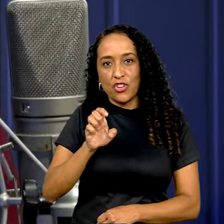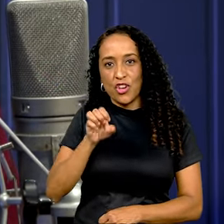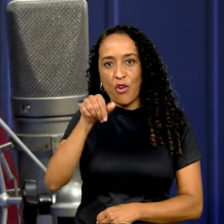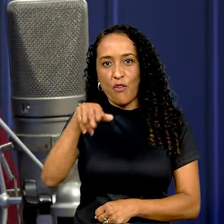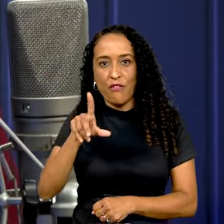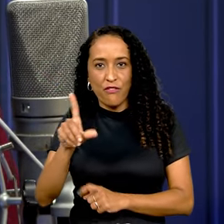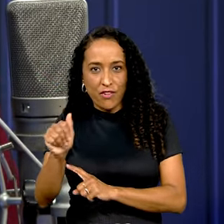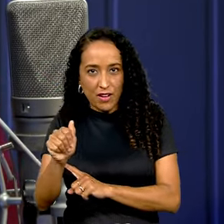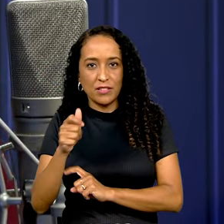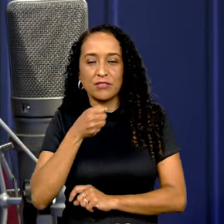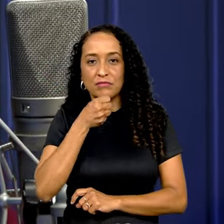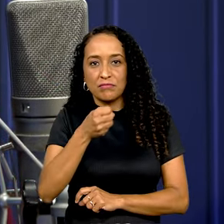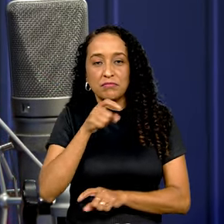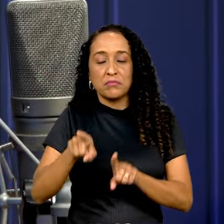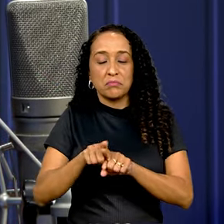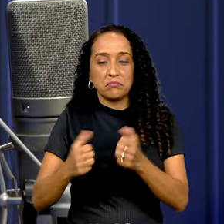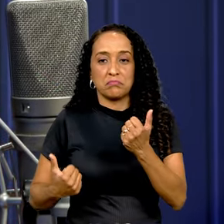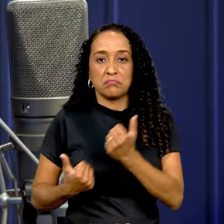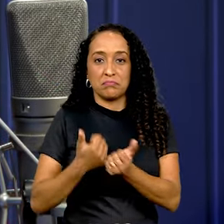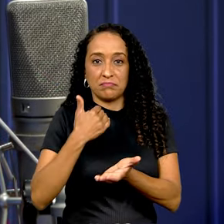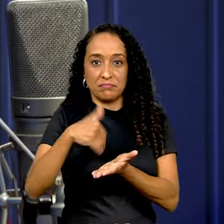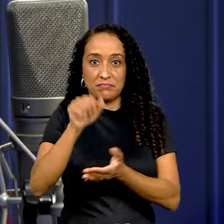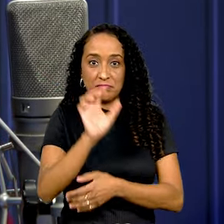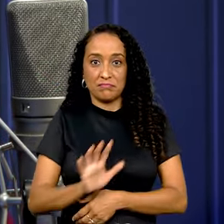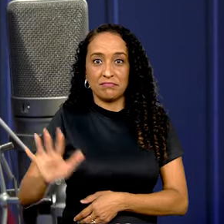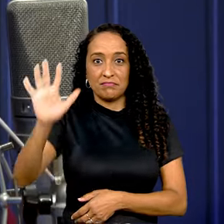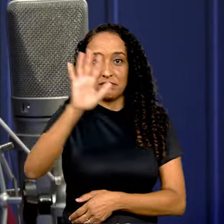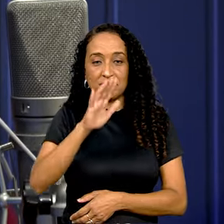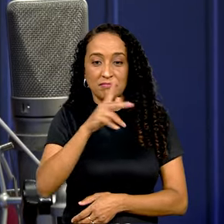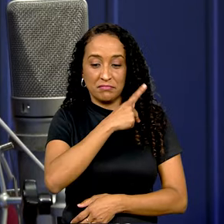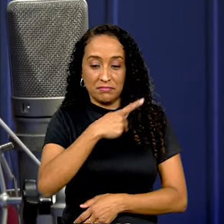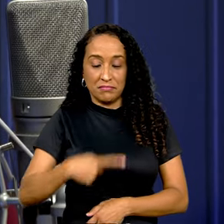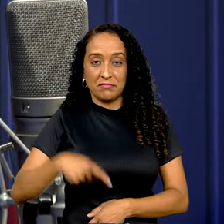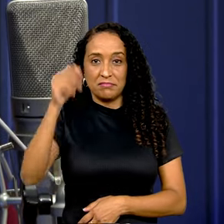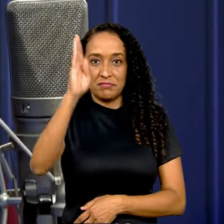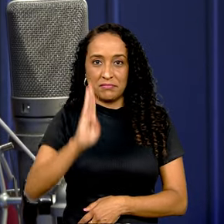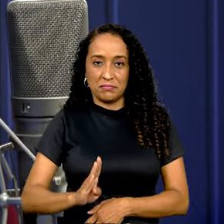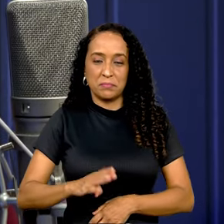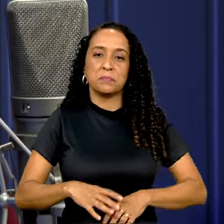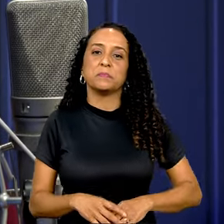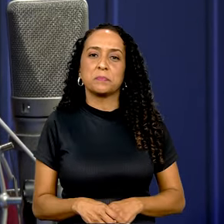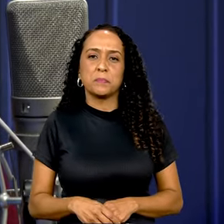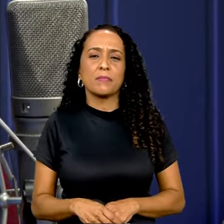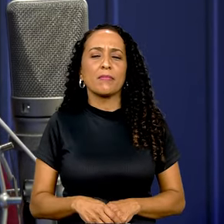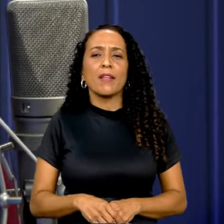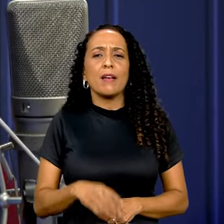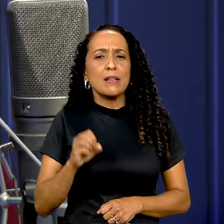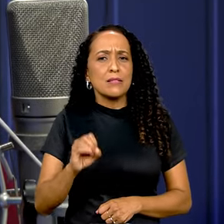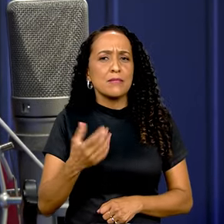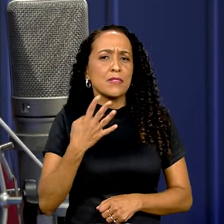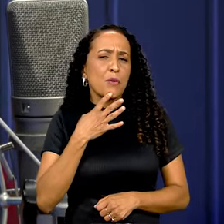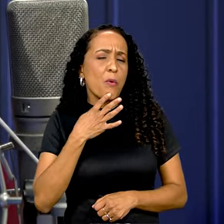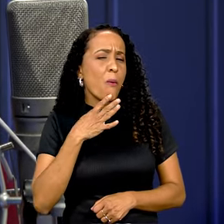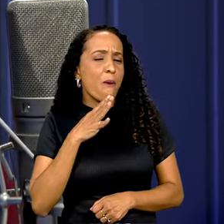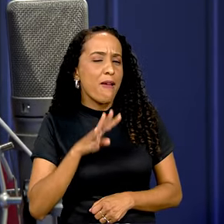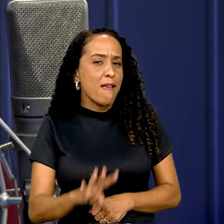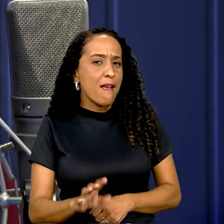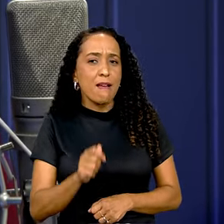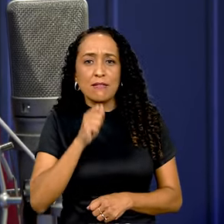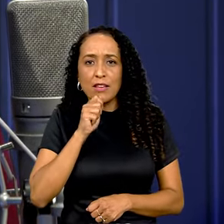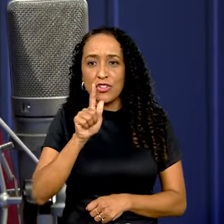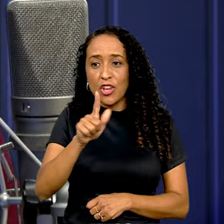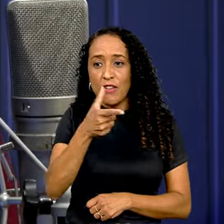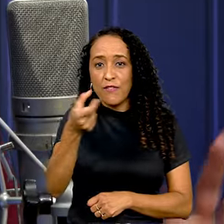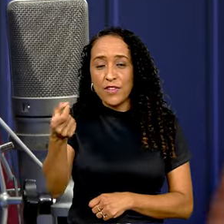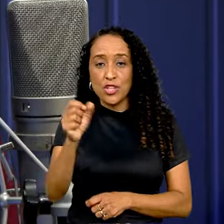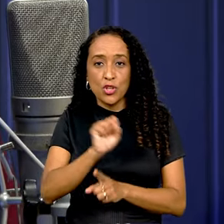tes jornalista e assessora da Secretaria Geral da presidência da república para quem ainda não tá muito familiarizado com